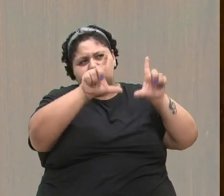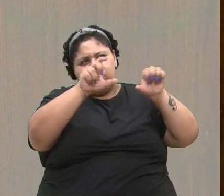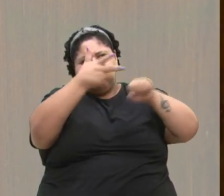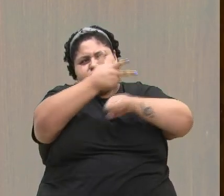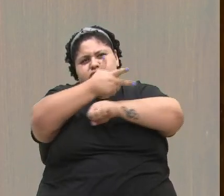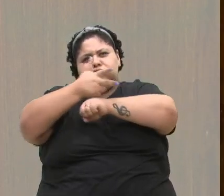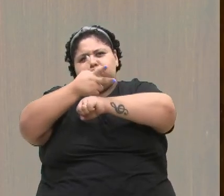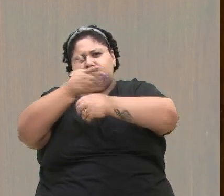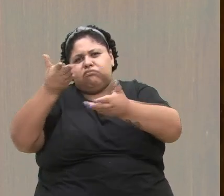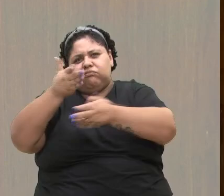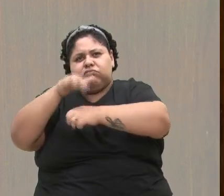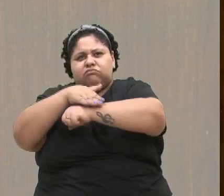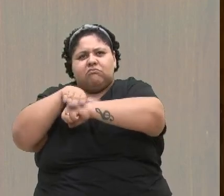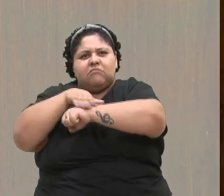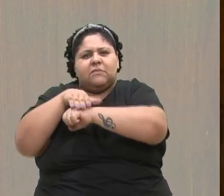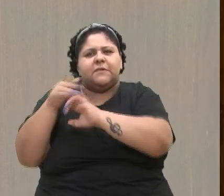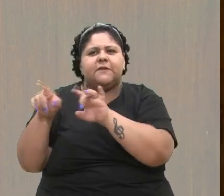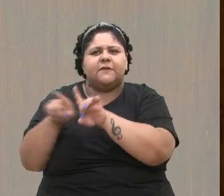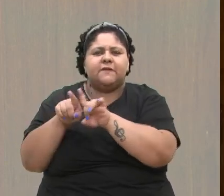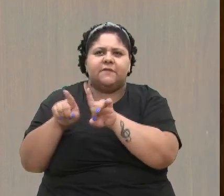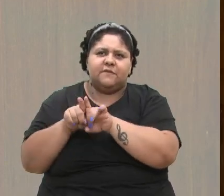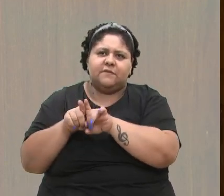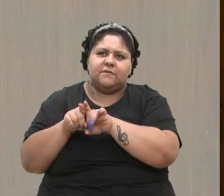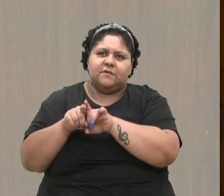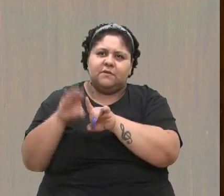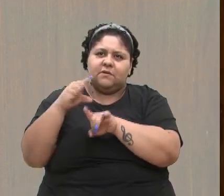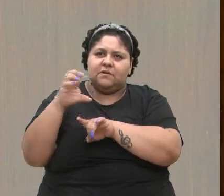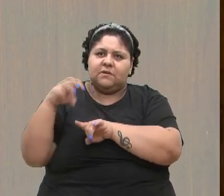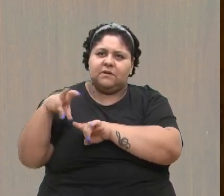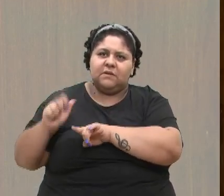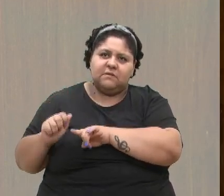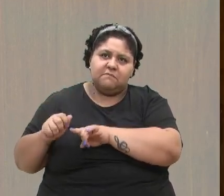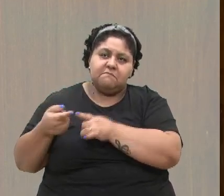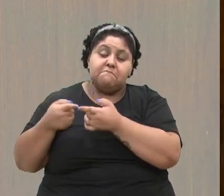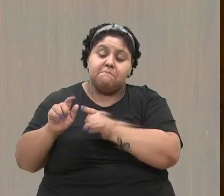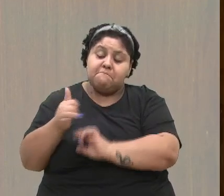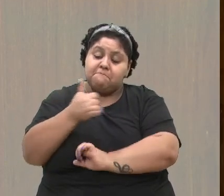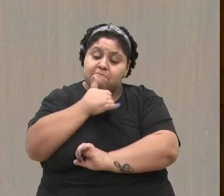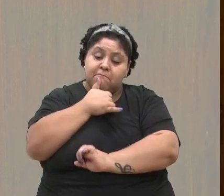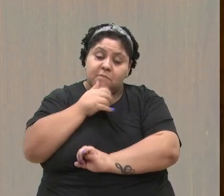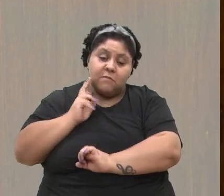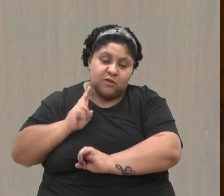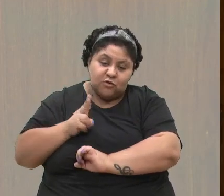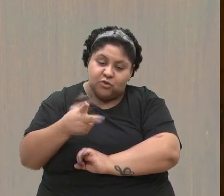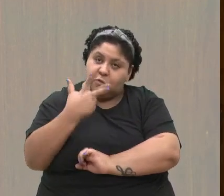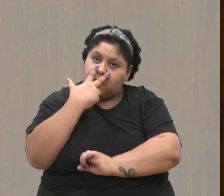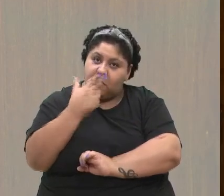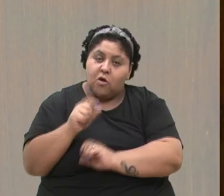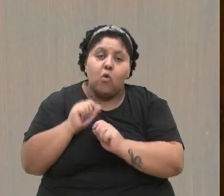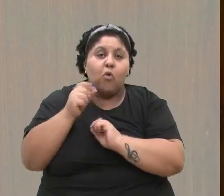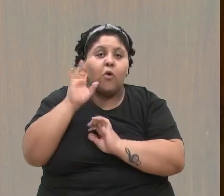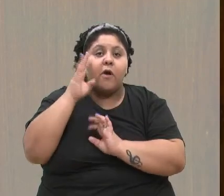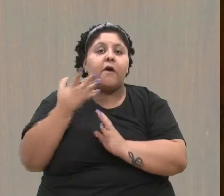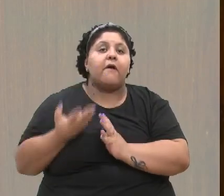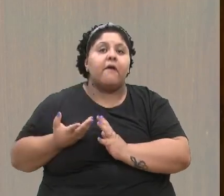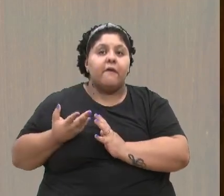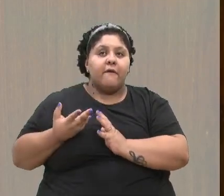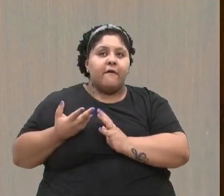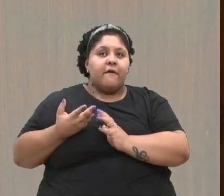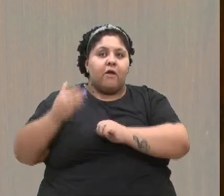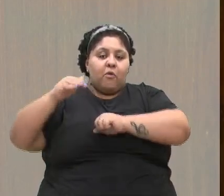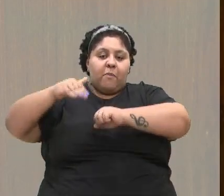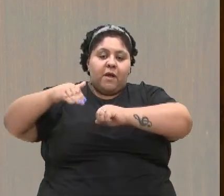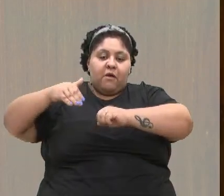já conversei na SEMA, mas infelizmente continua igual. O que acontece é uma